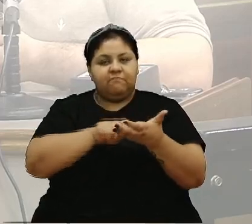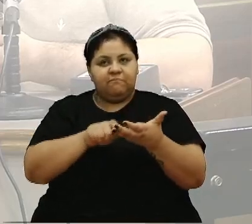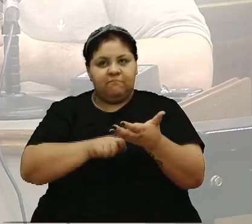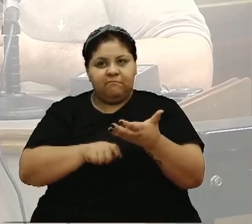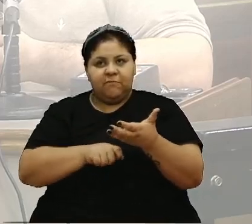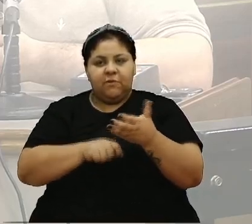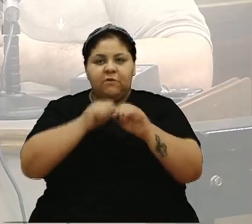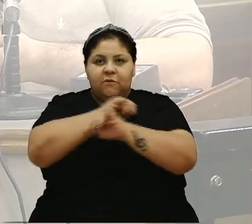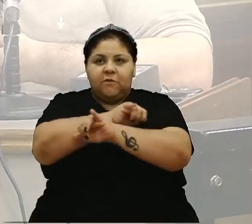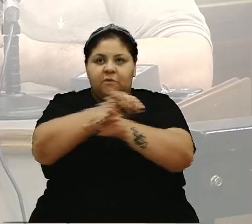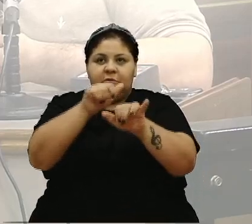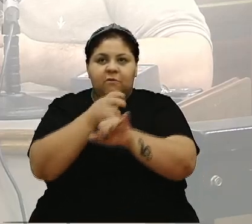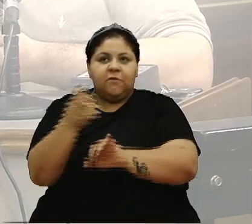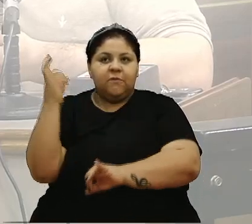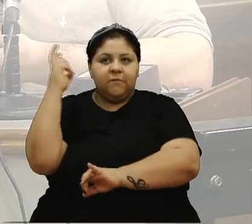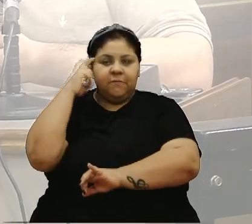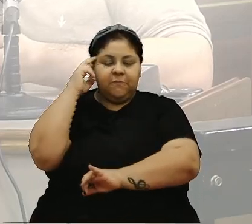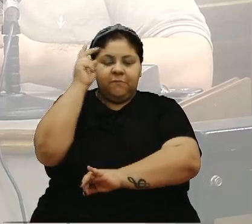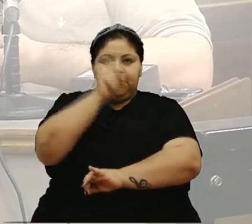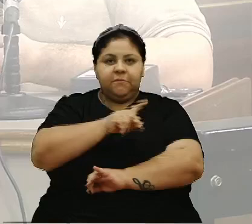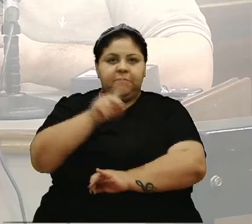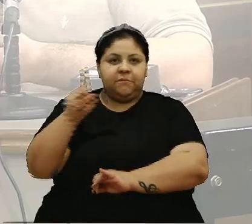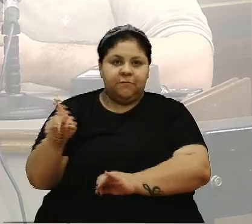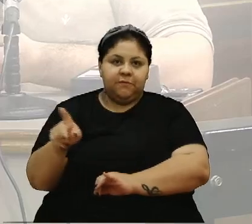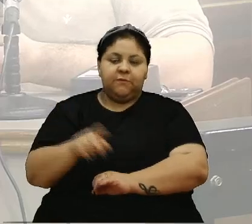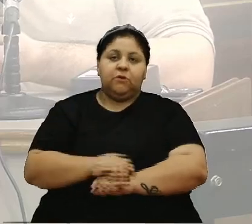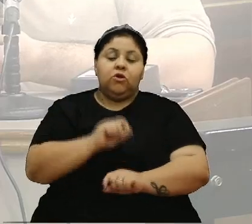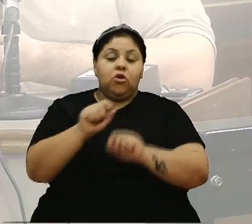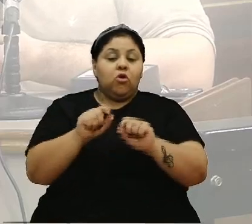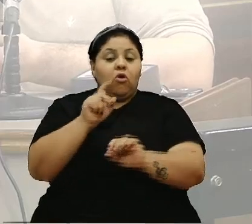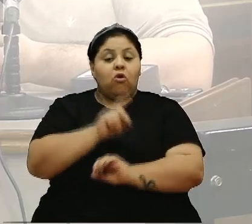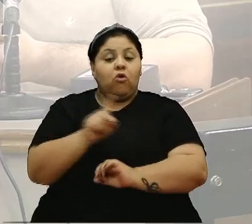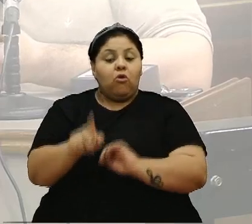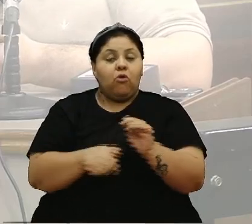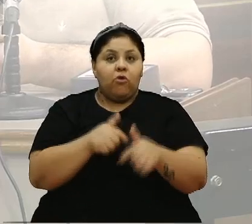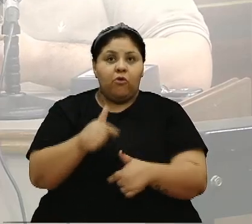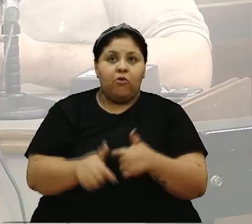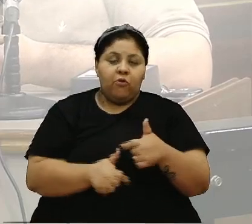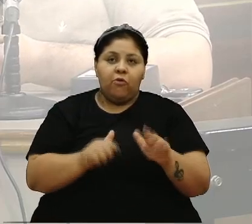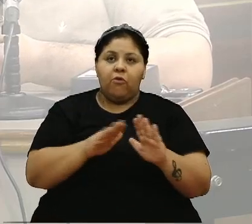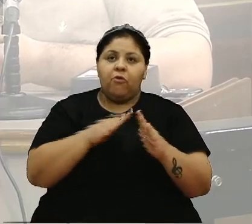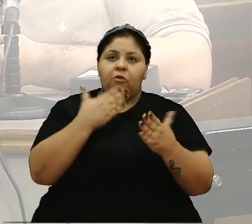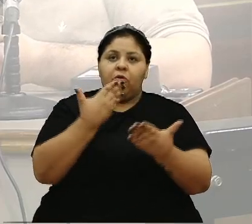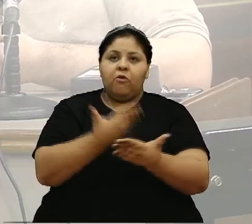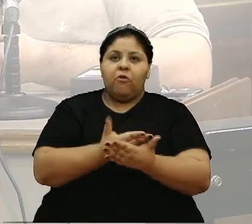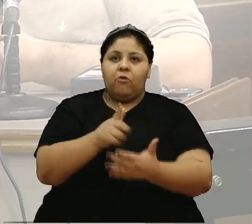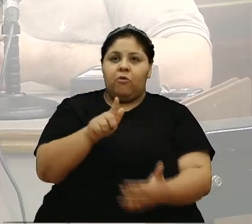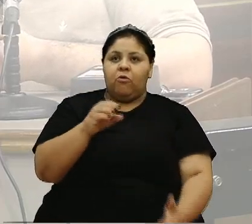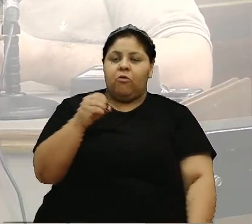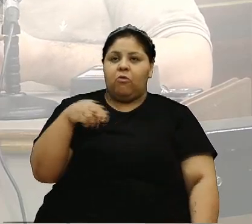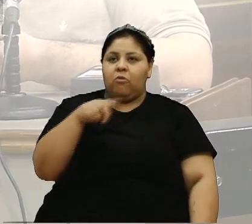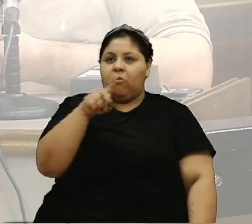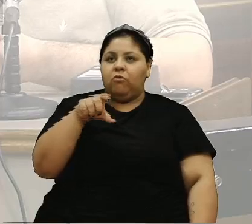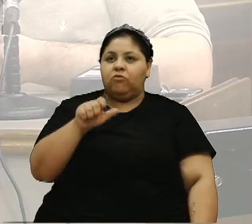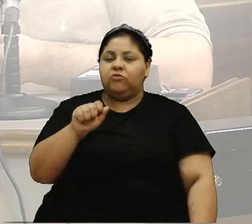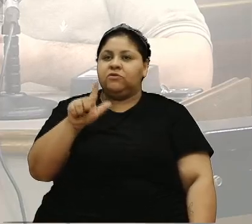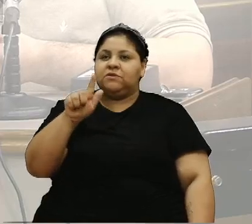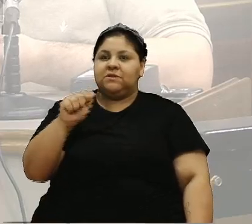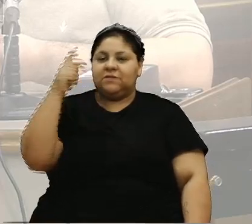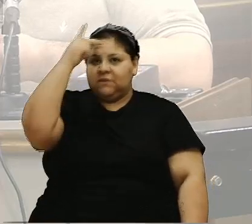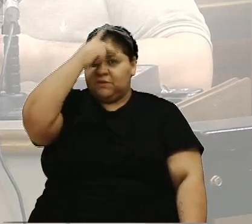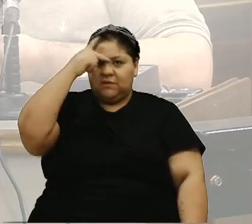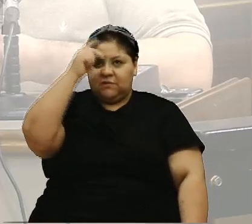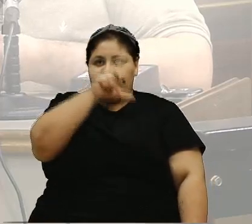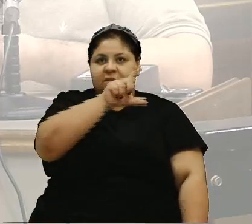cultural, professor. Como professor, ele trabalhou no Colégio Gonzaga de Pelotas e nos colégios La